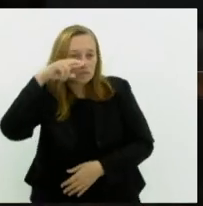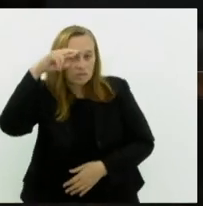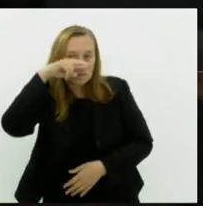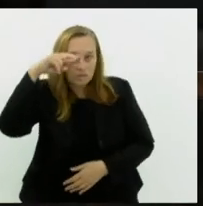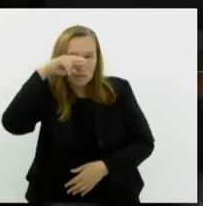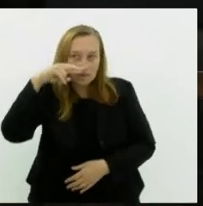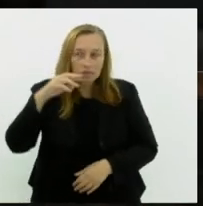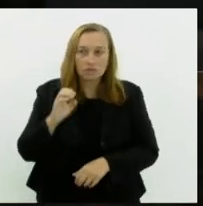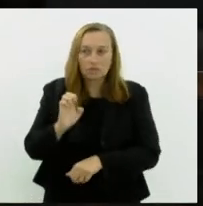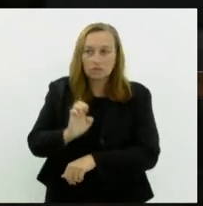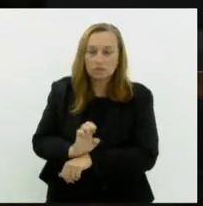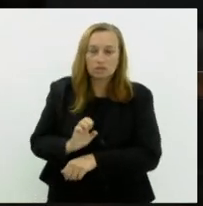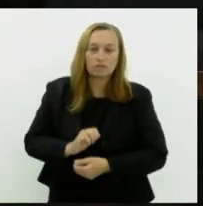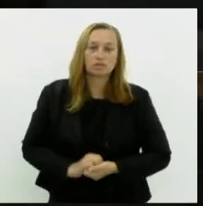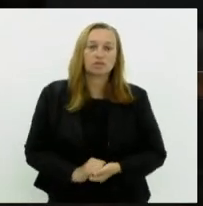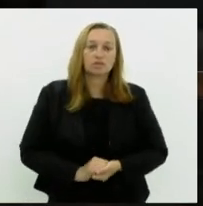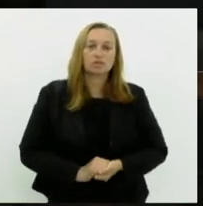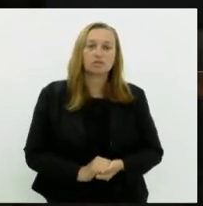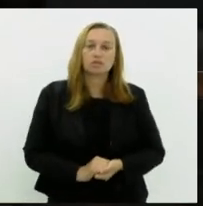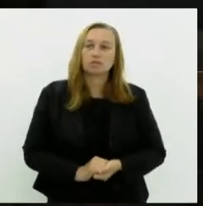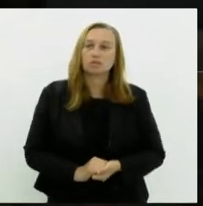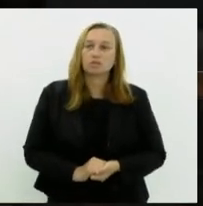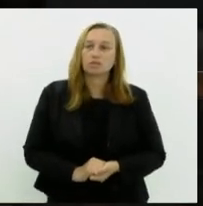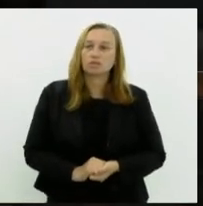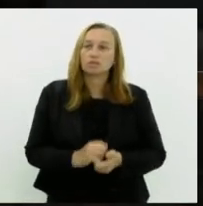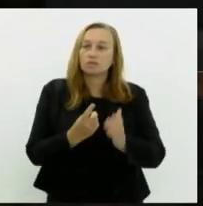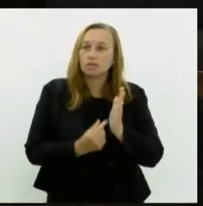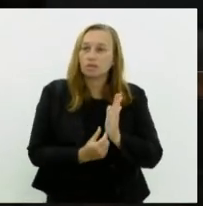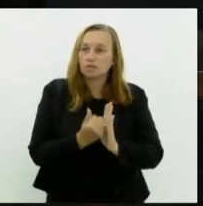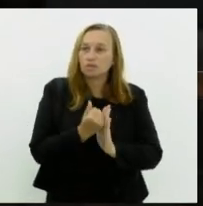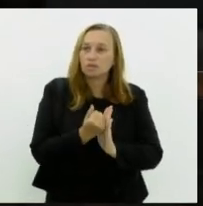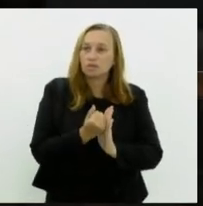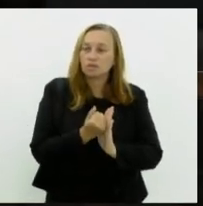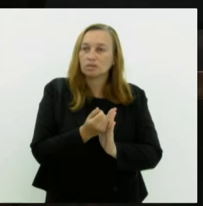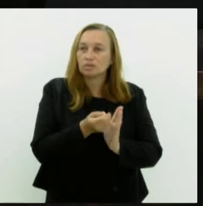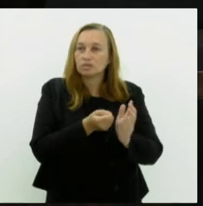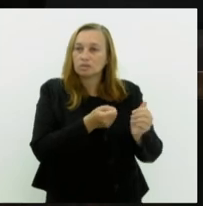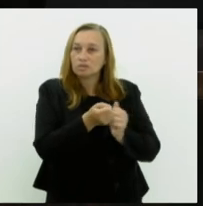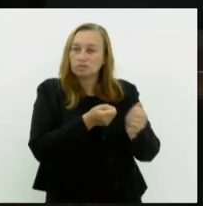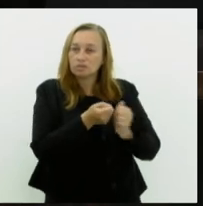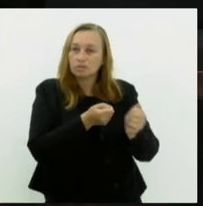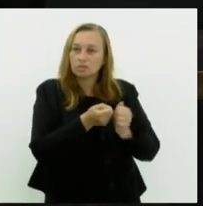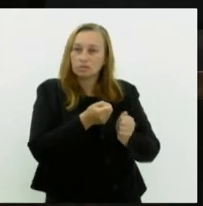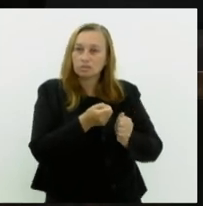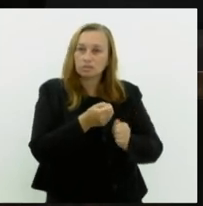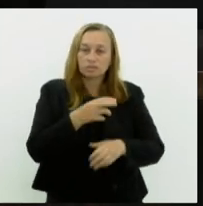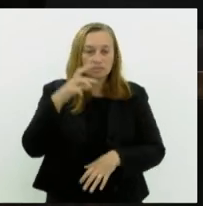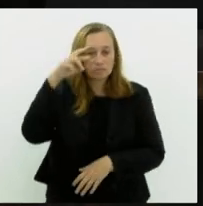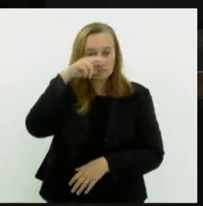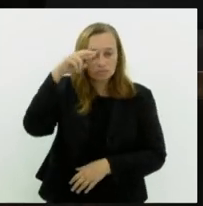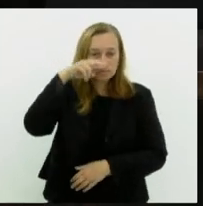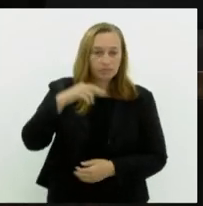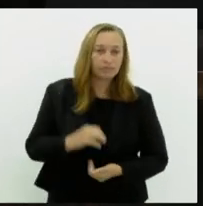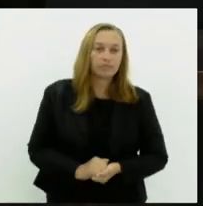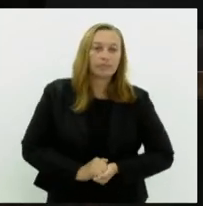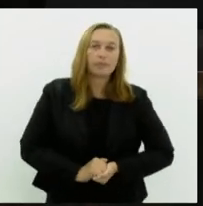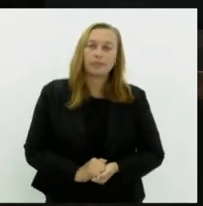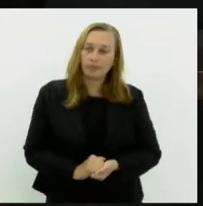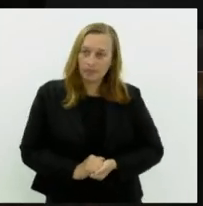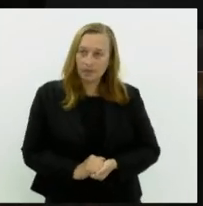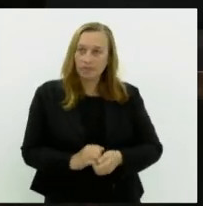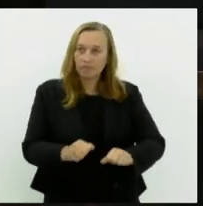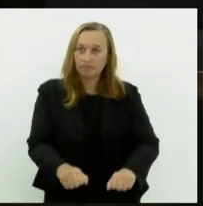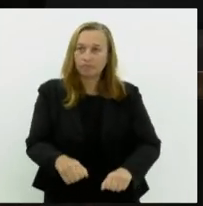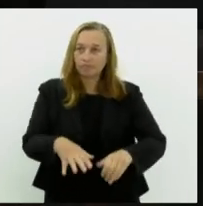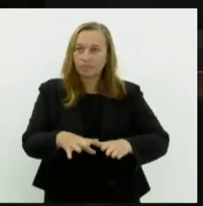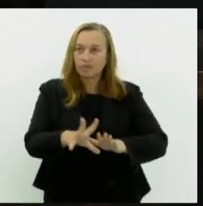Tributos Estaduais, e de Orçamento, Finanças, Fiscalização Financeira e Controle, as